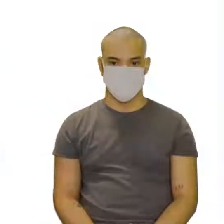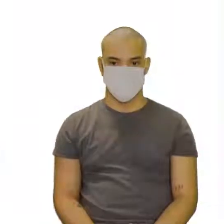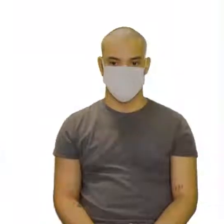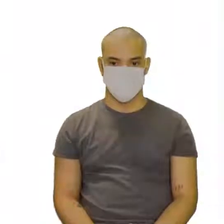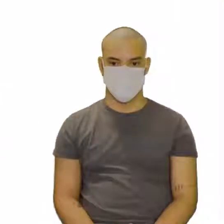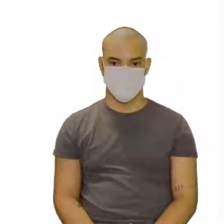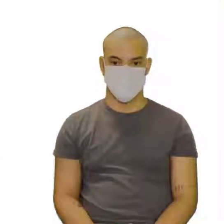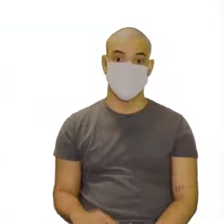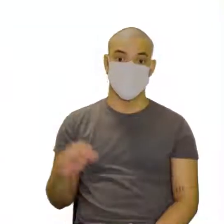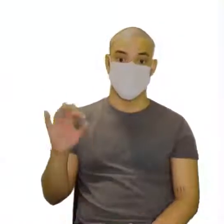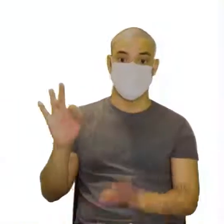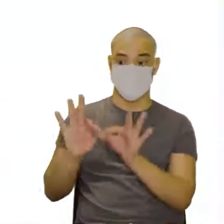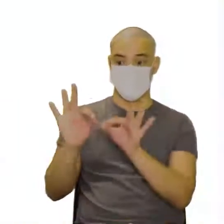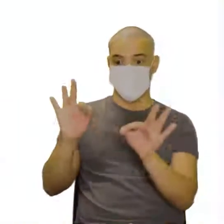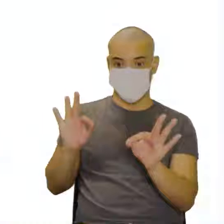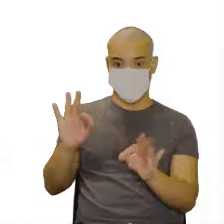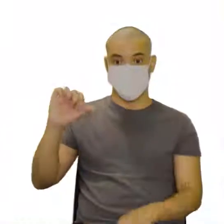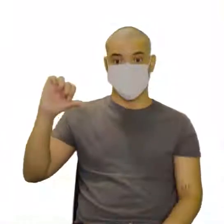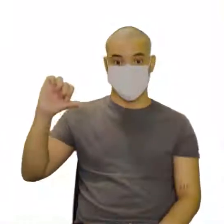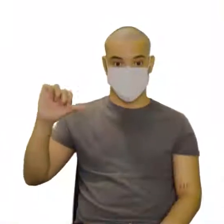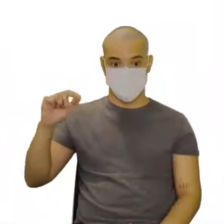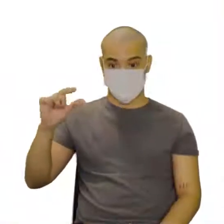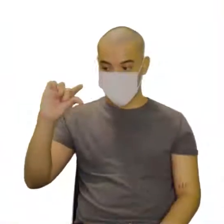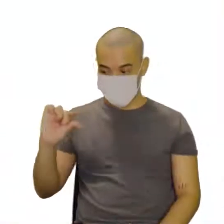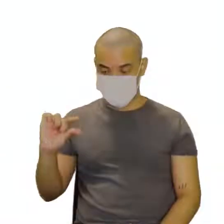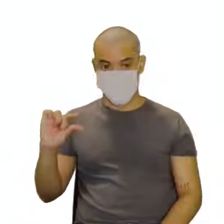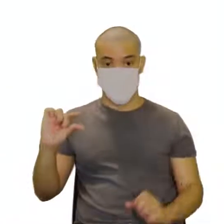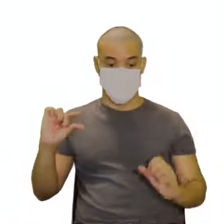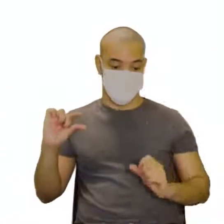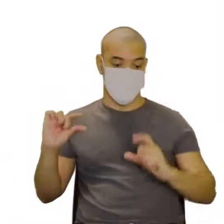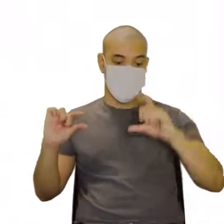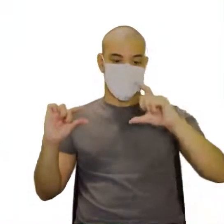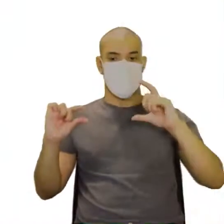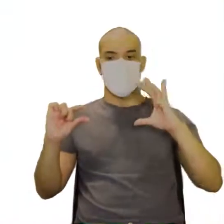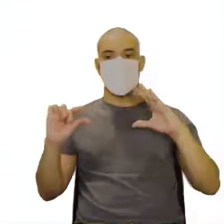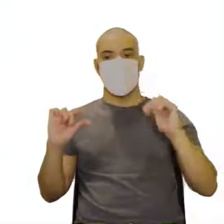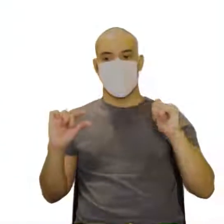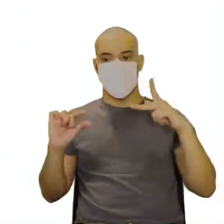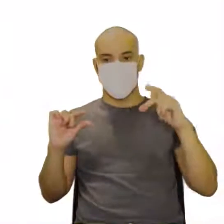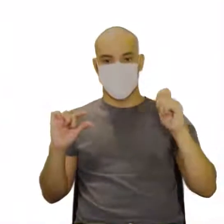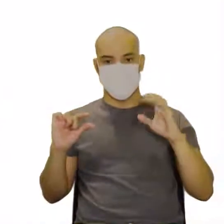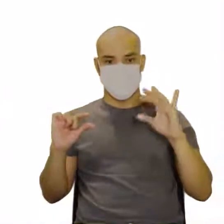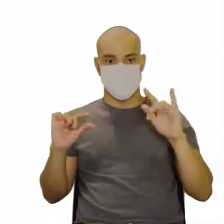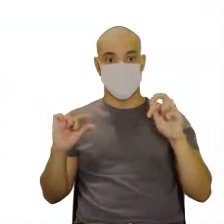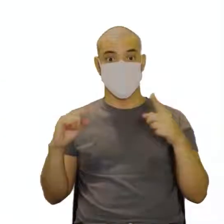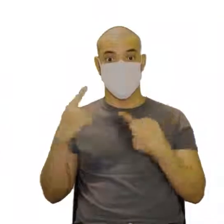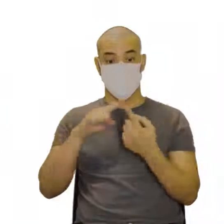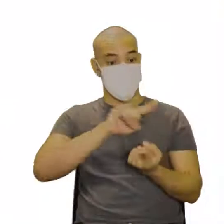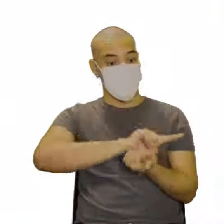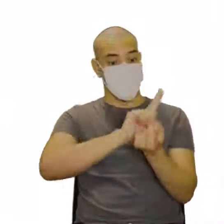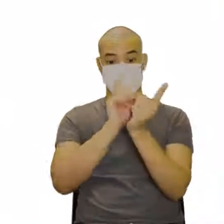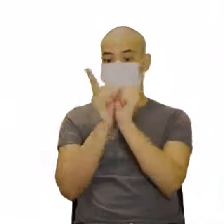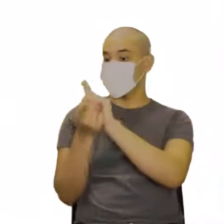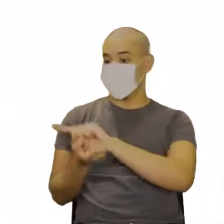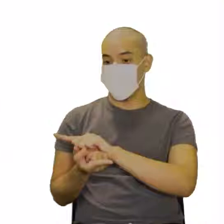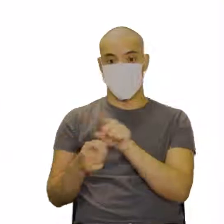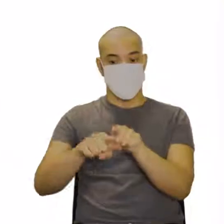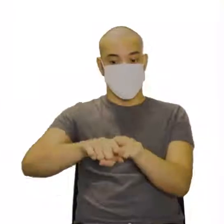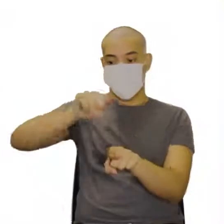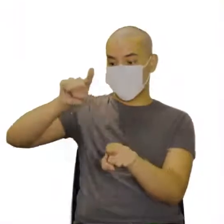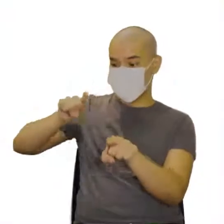distância de separação entre as placas, maior vai ser a sua capacitância. Entendido isso? Isso aqui nós podemos